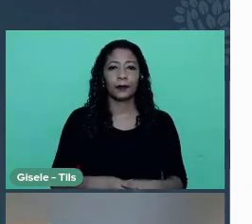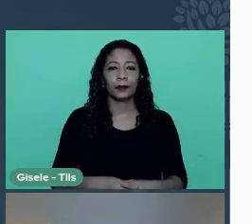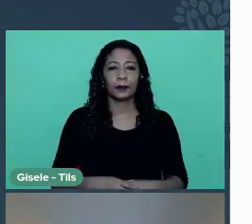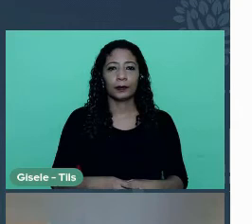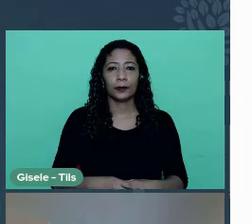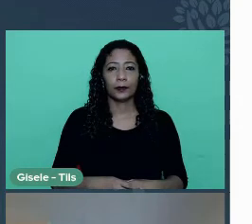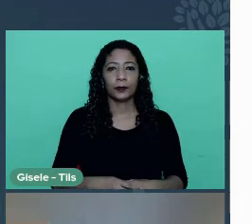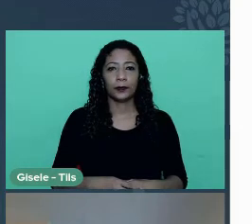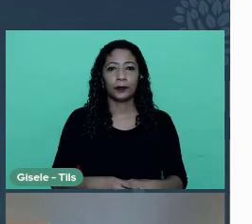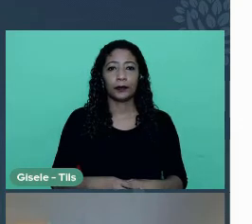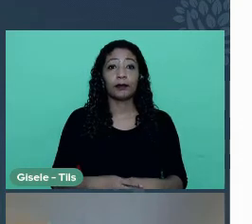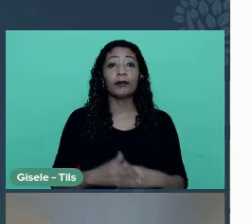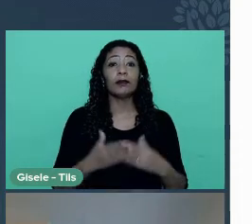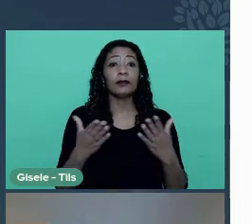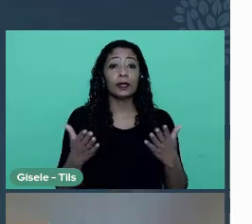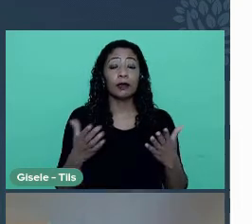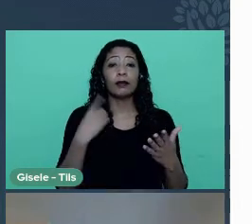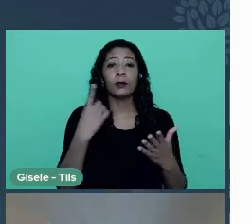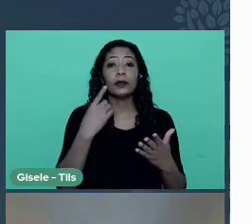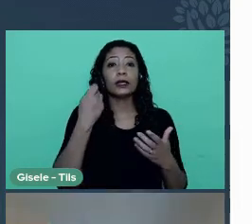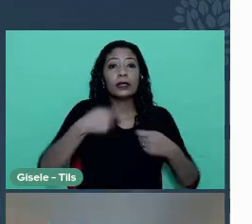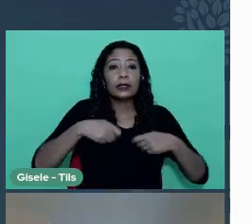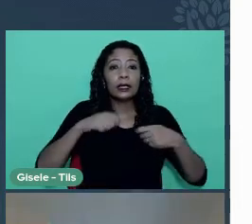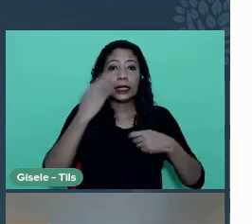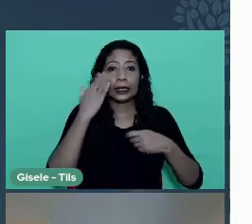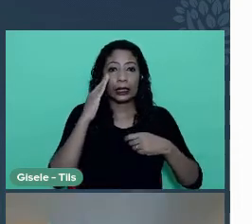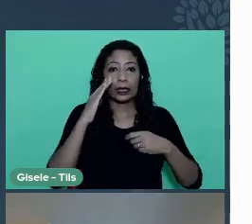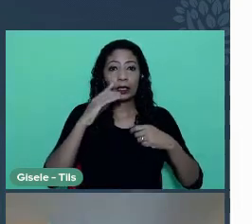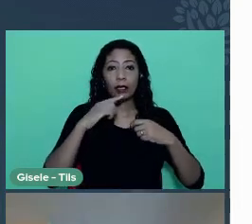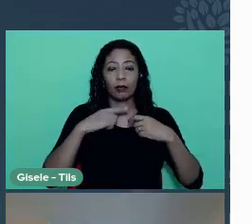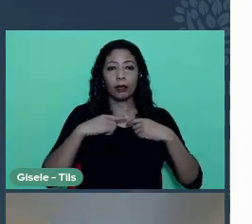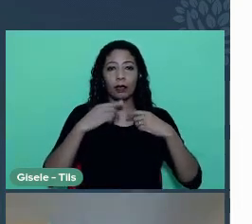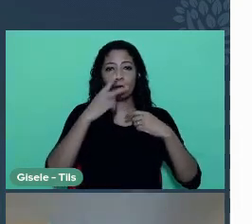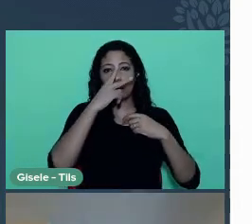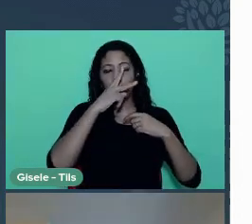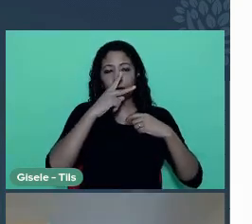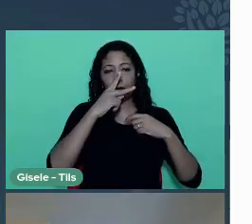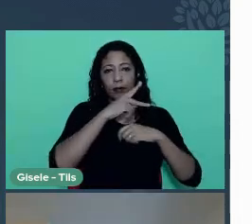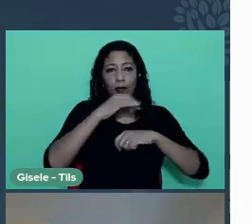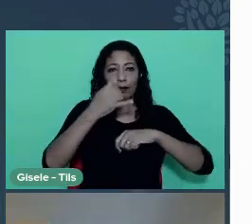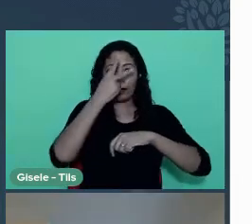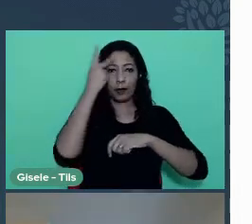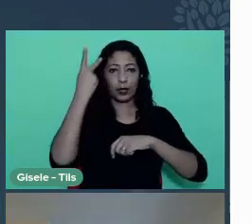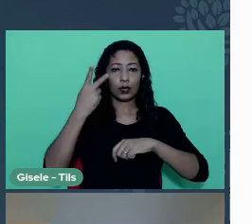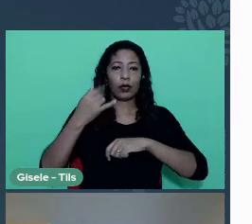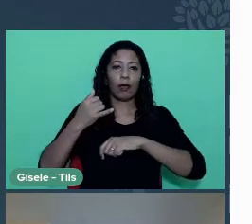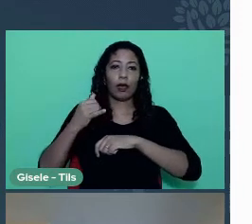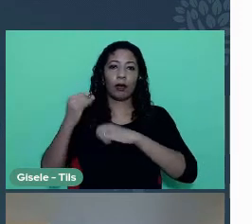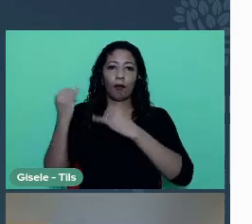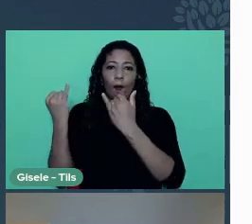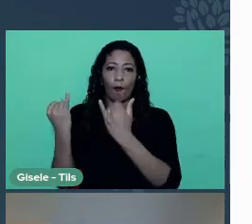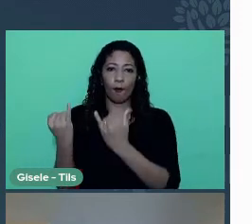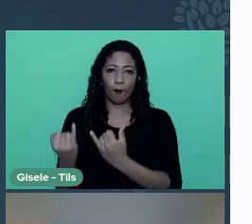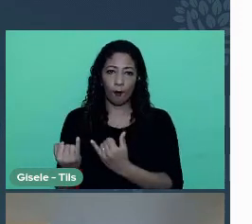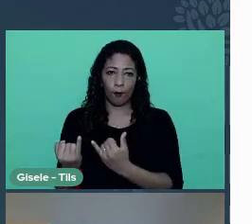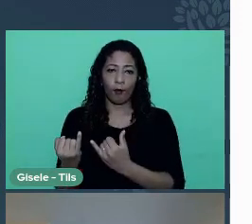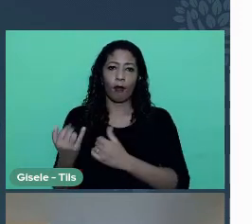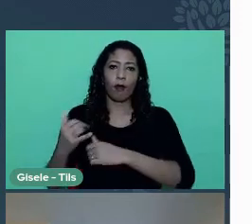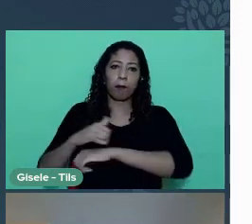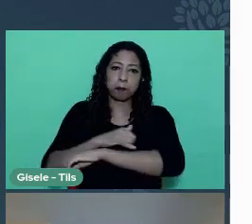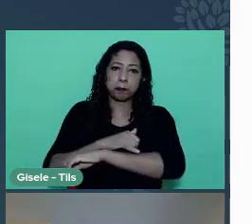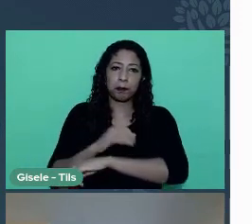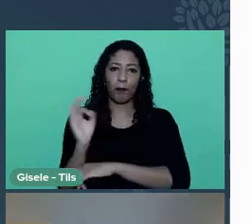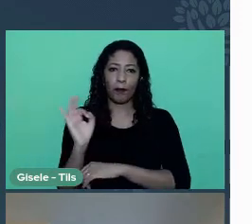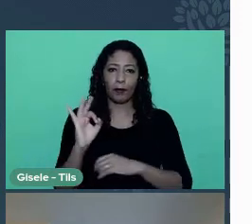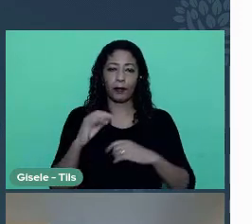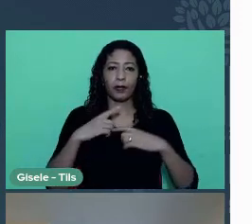a gente tem que entender que o pulmão de uma pessoa que não é obesa, ela teria esta configuração. A hora que a pessoa